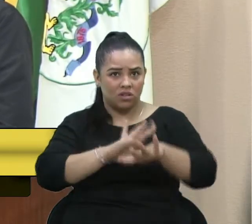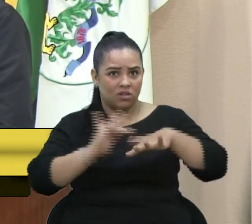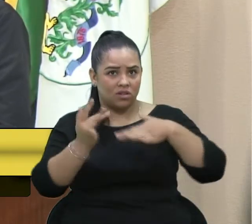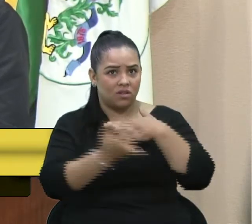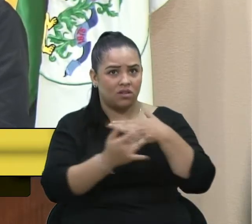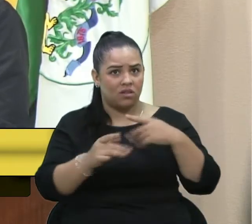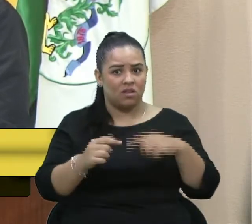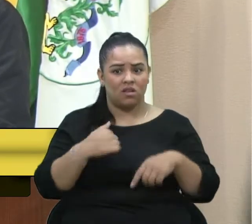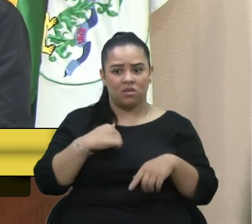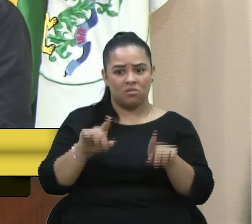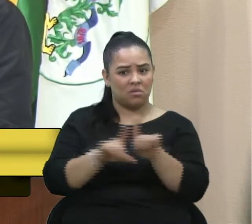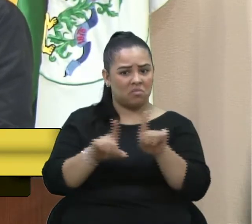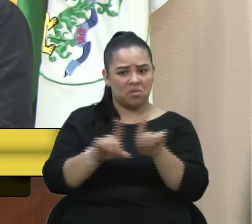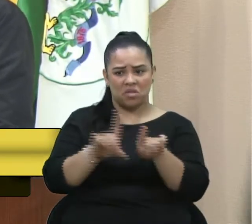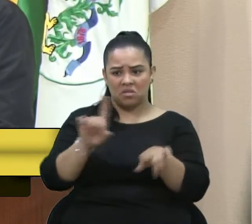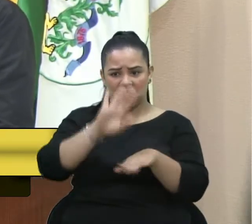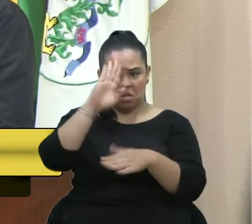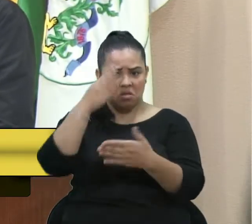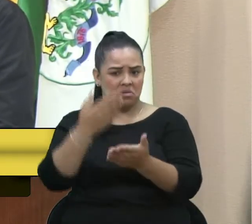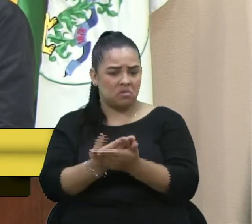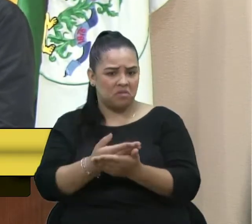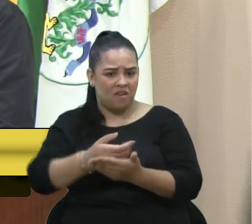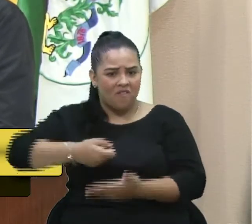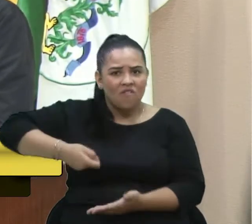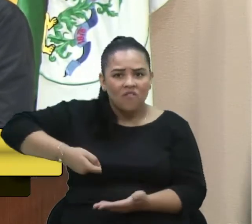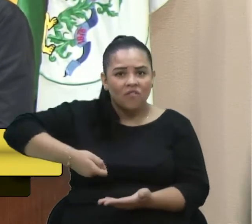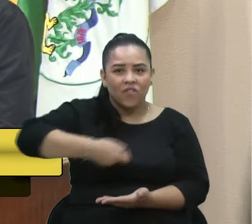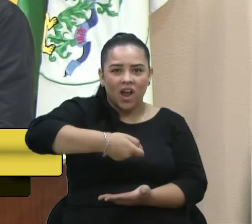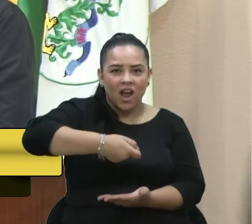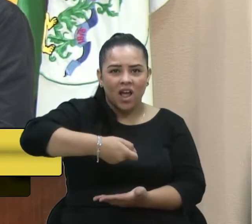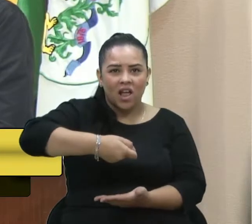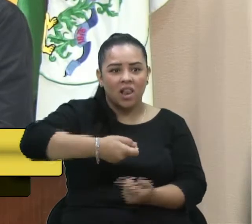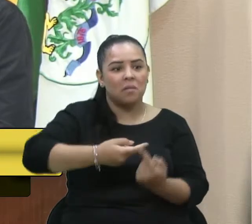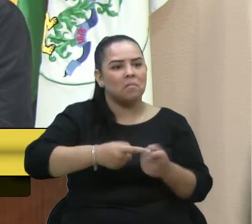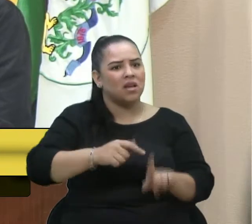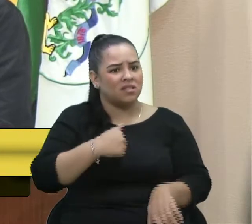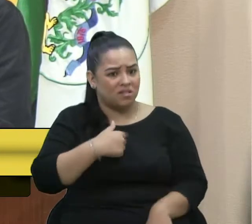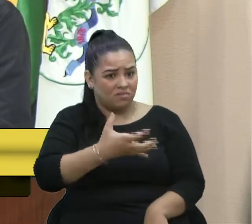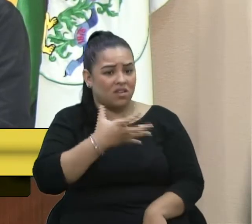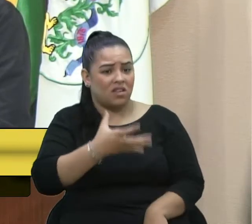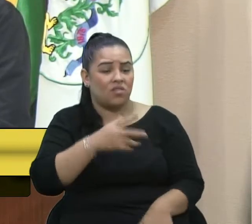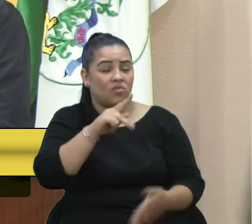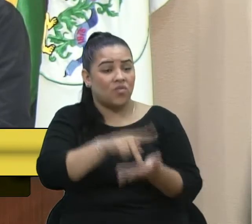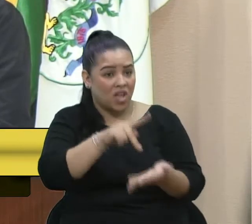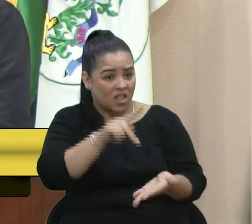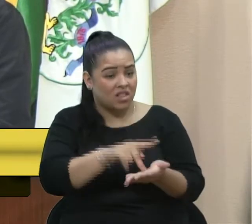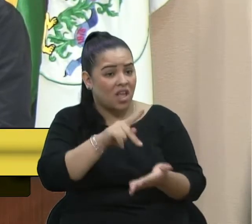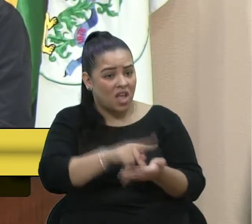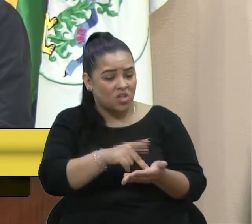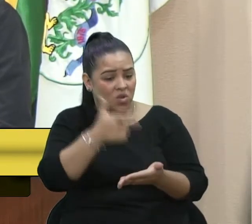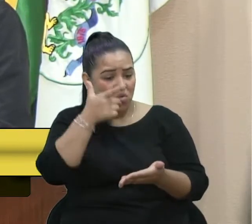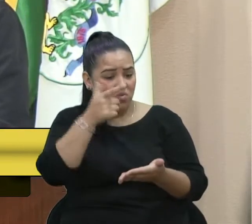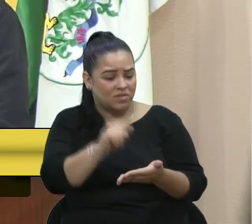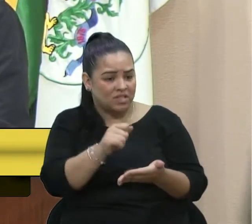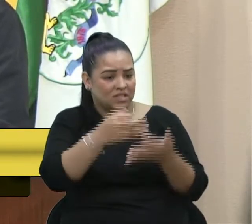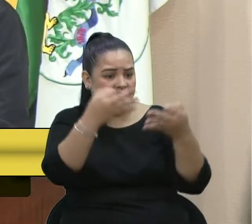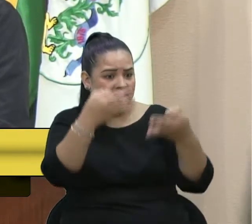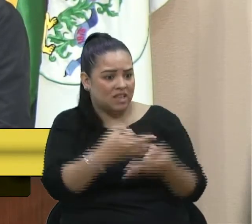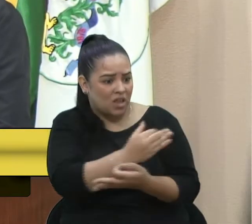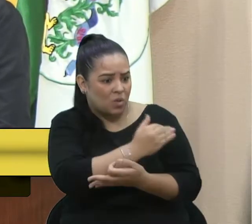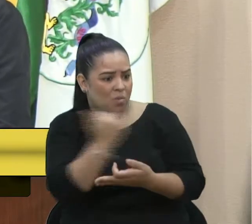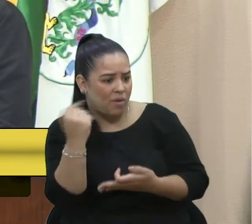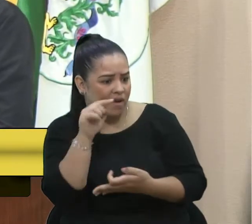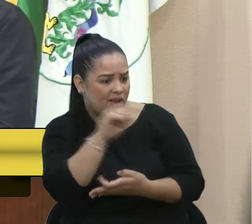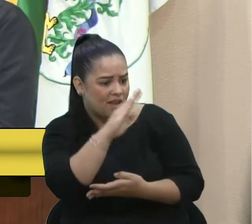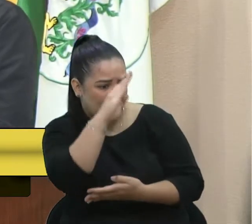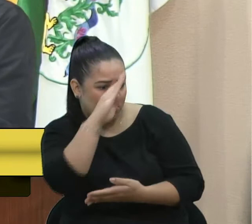na faqueada, mas às vezes eu queria que ela tivesse sido real e cumprido o seu papel.